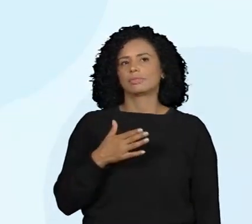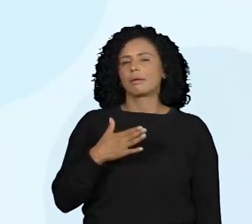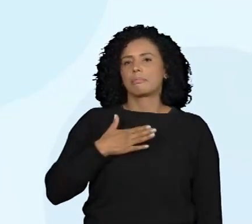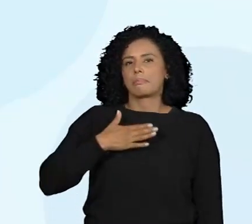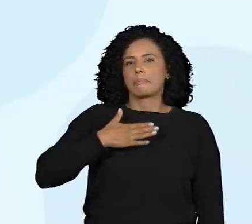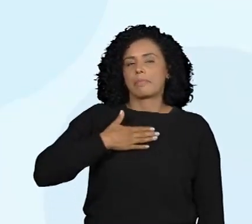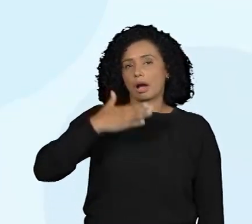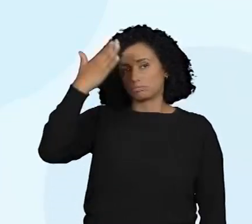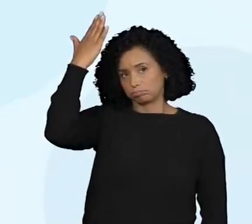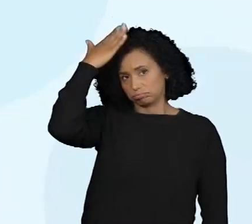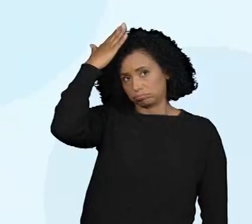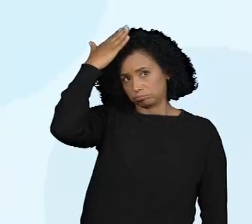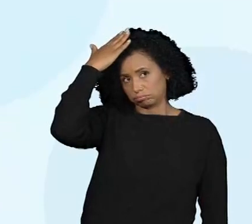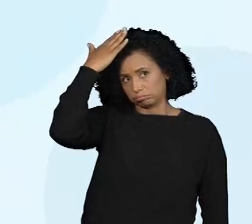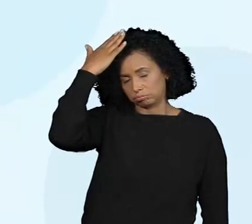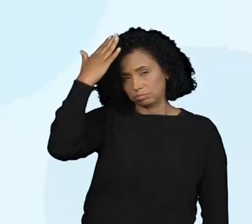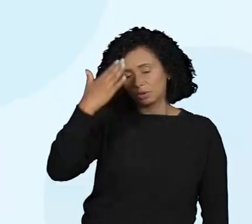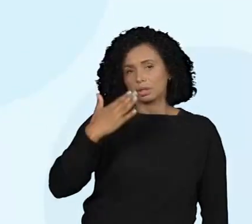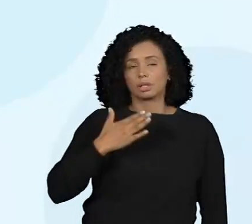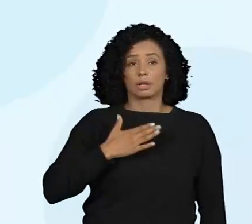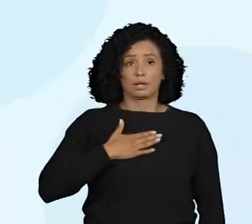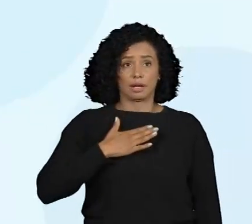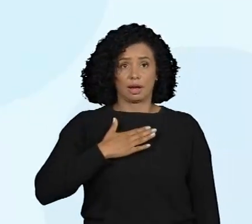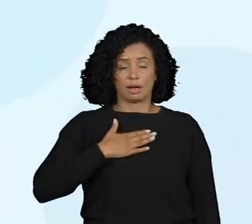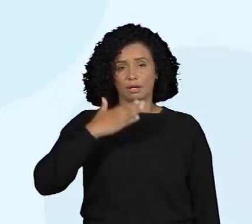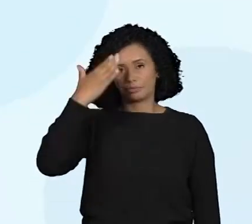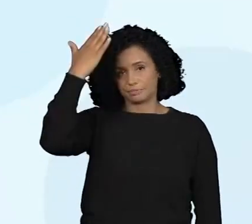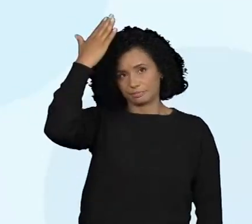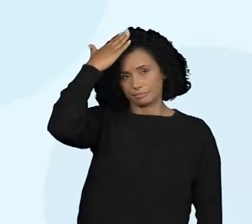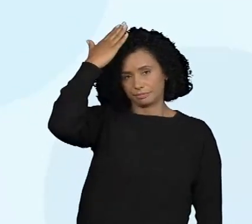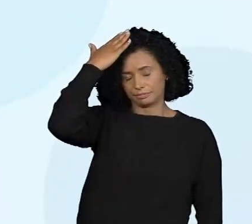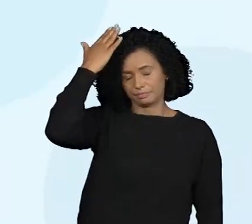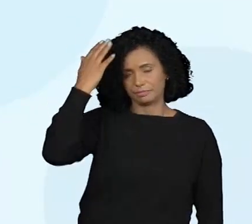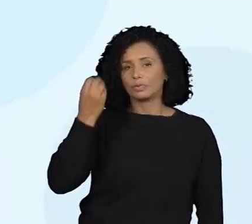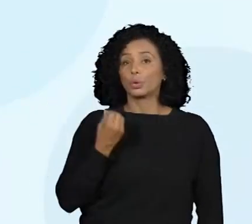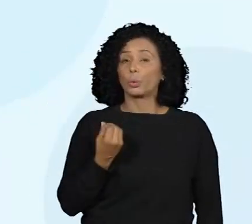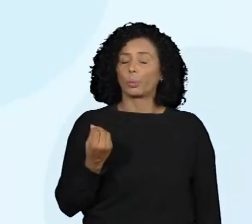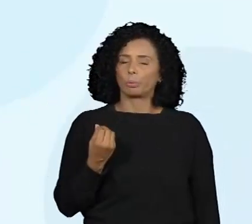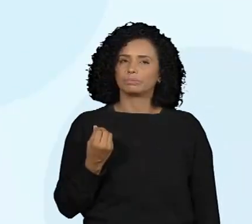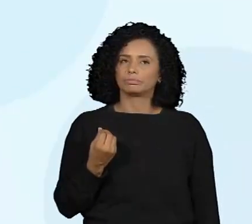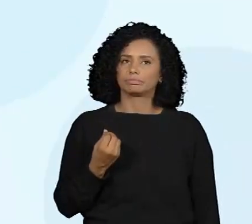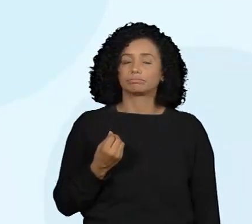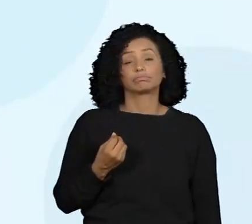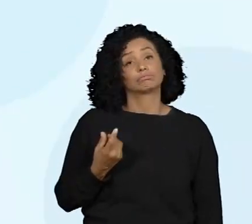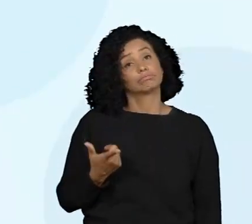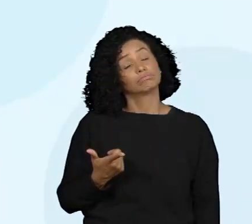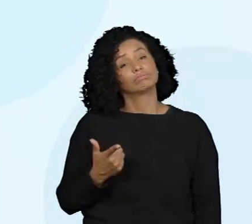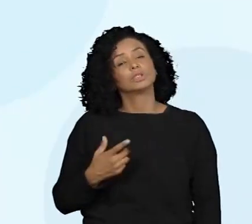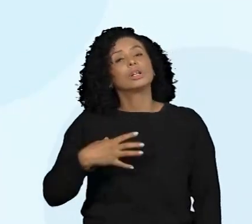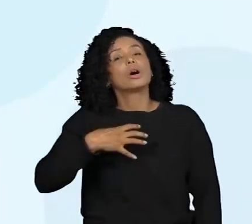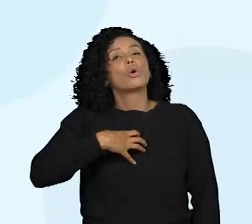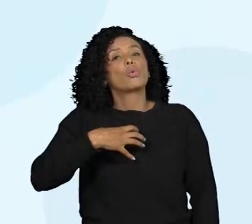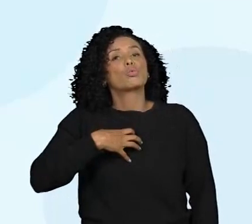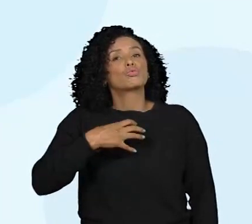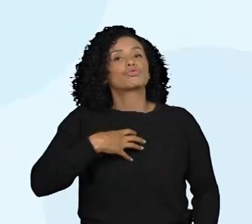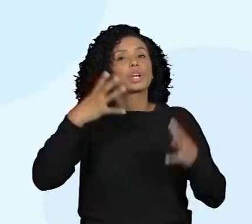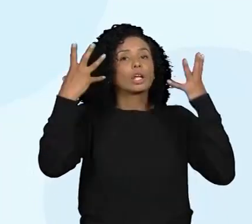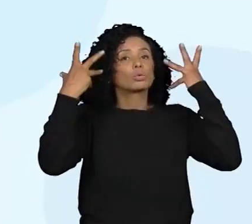Ah tá a cor e a gente aqui como eu não tenho mais